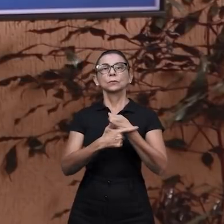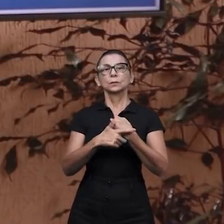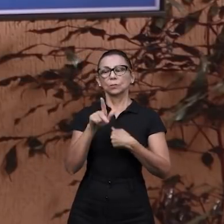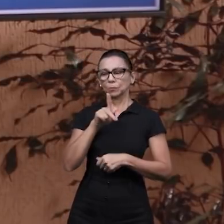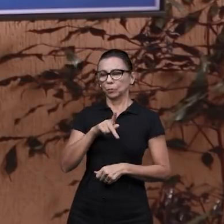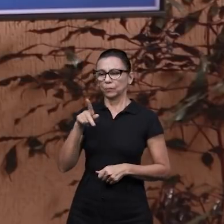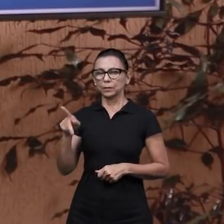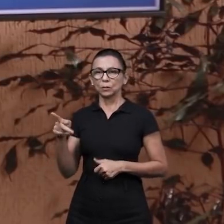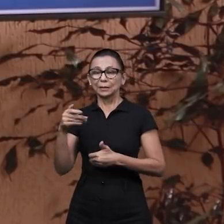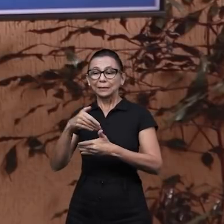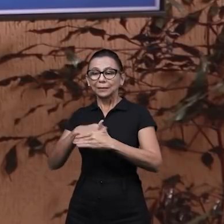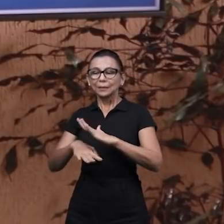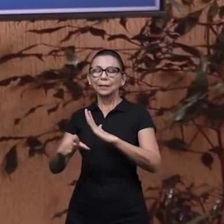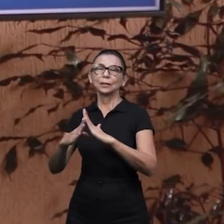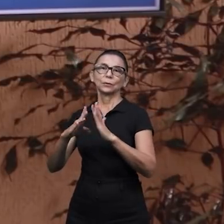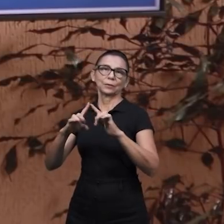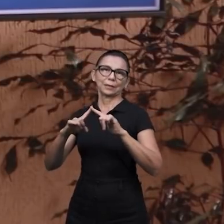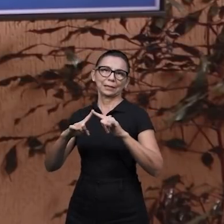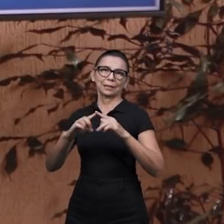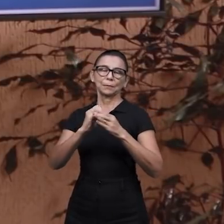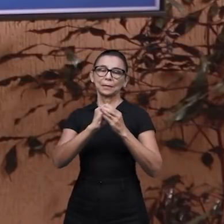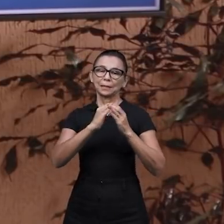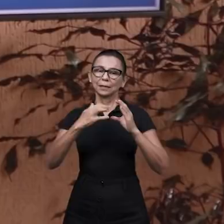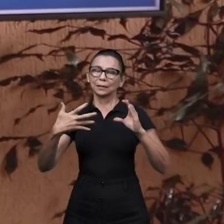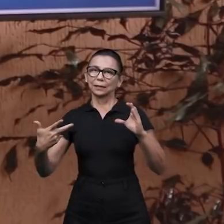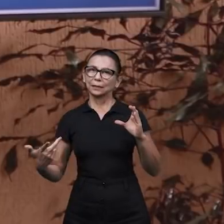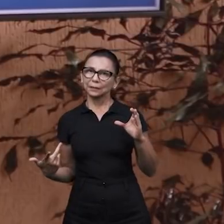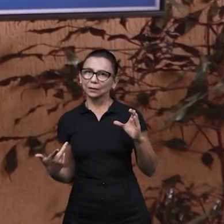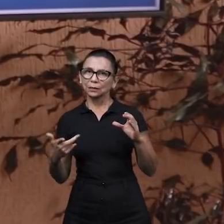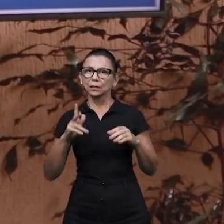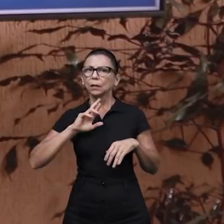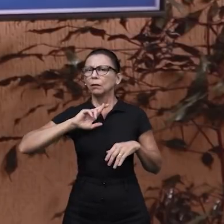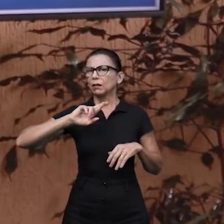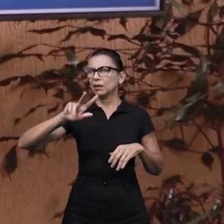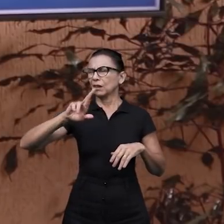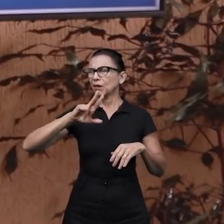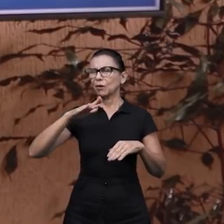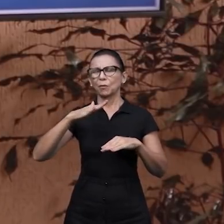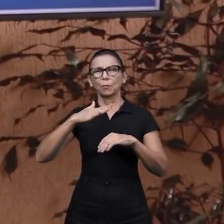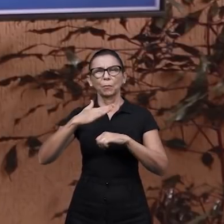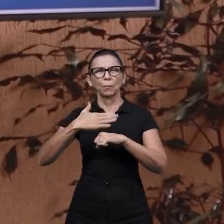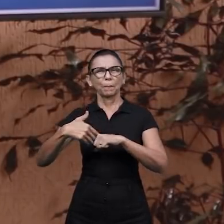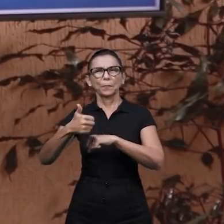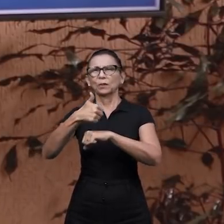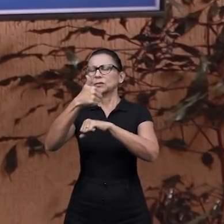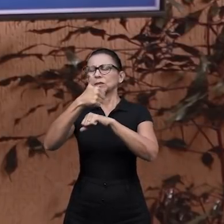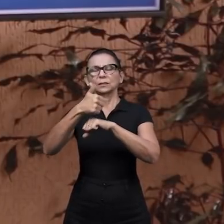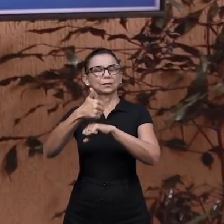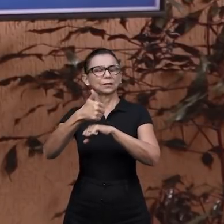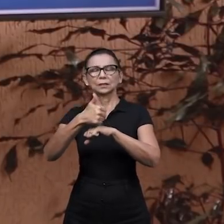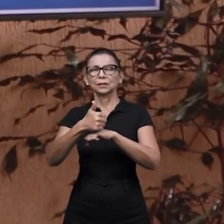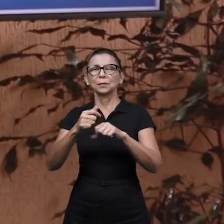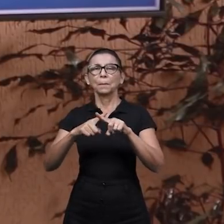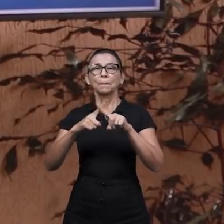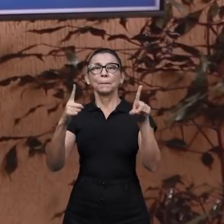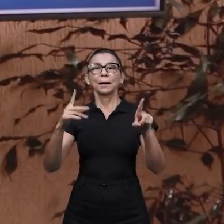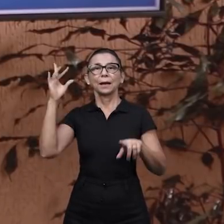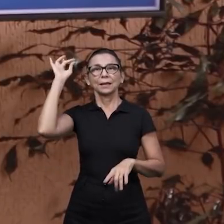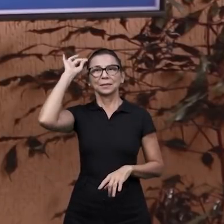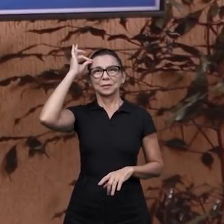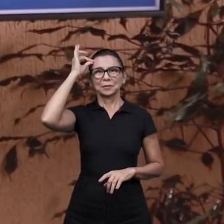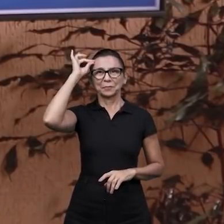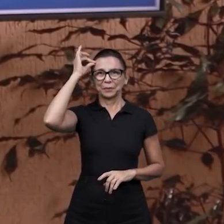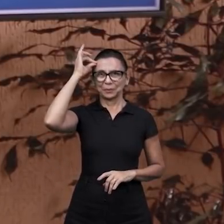essas características, em momento algum, elas são características profissionais, e sim